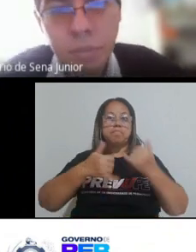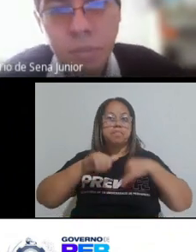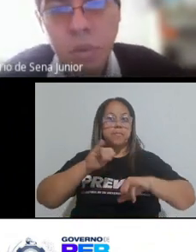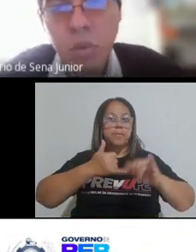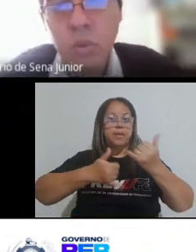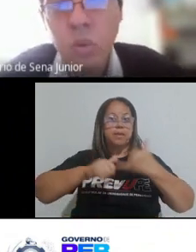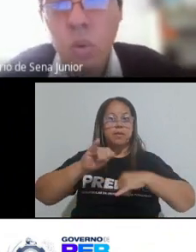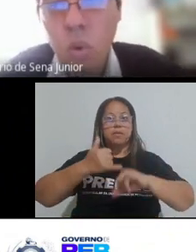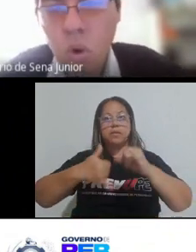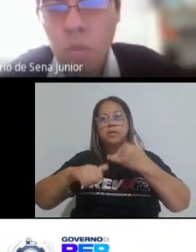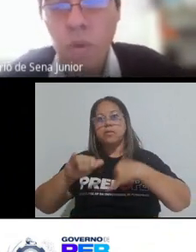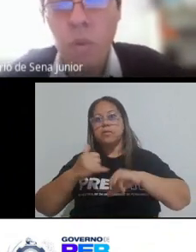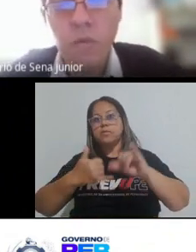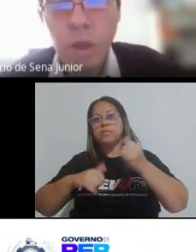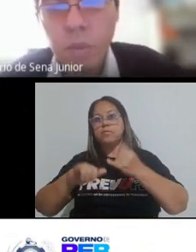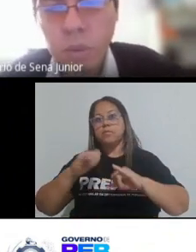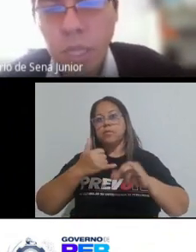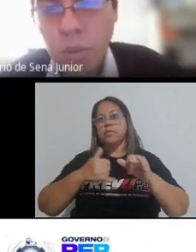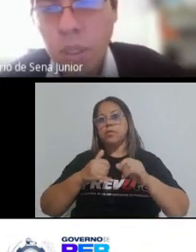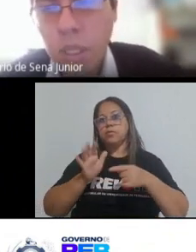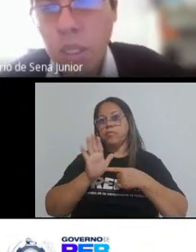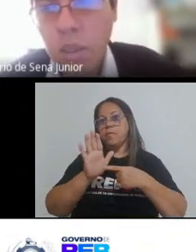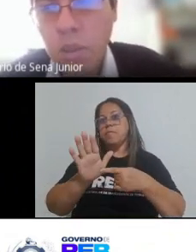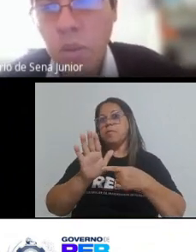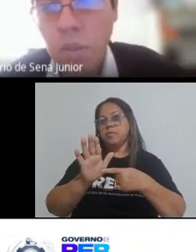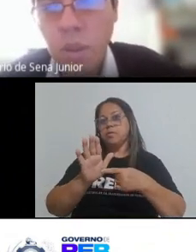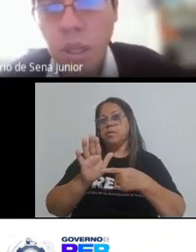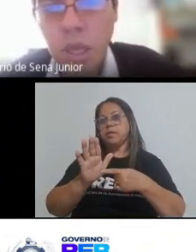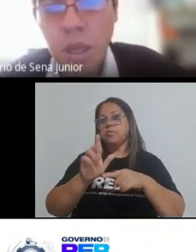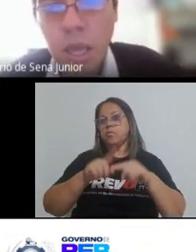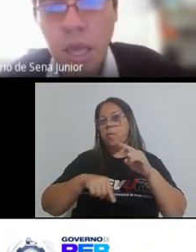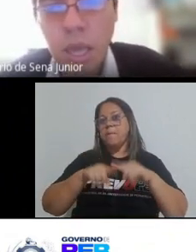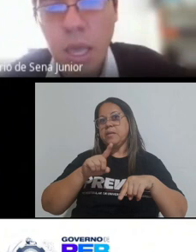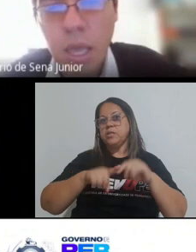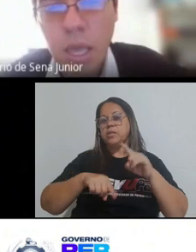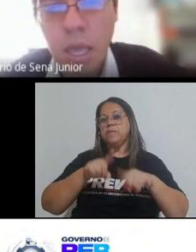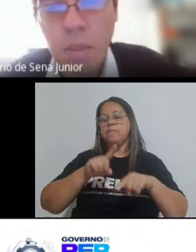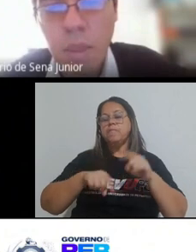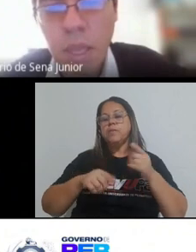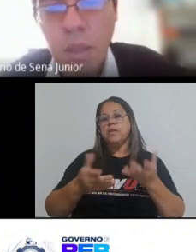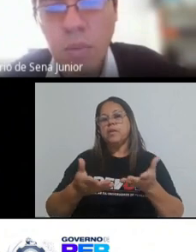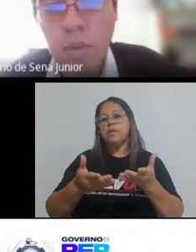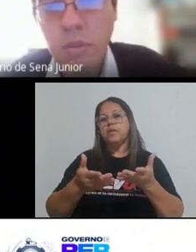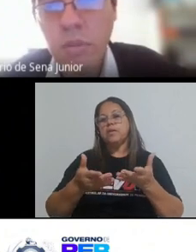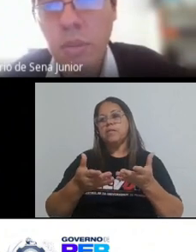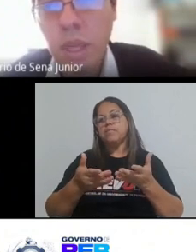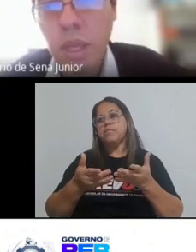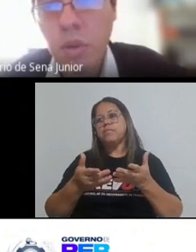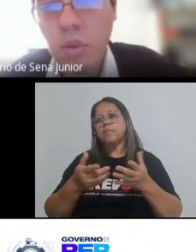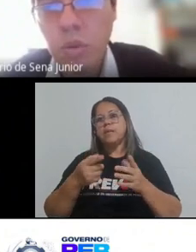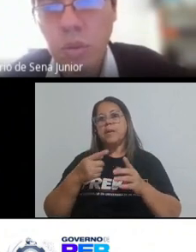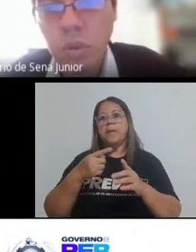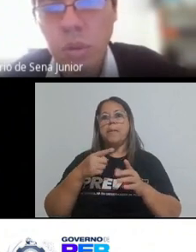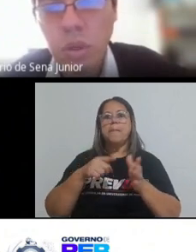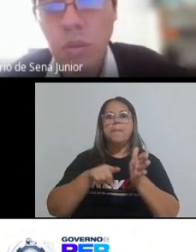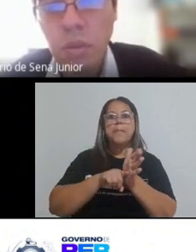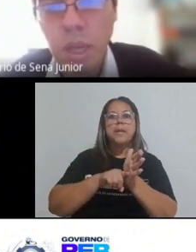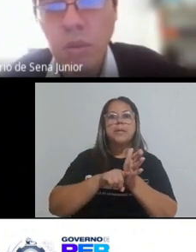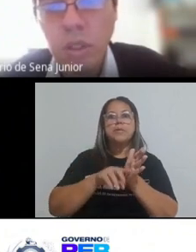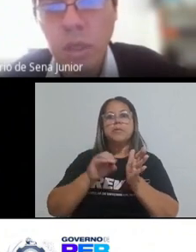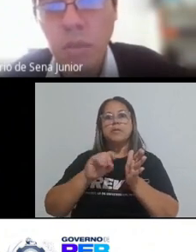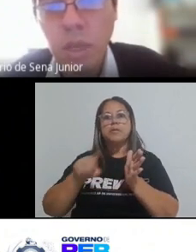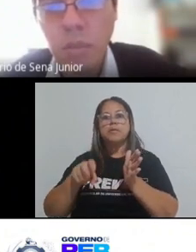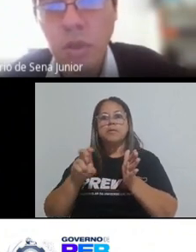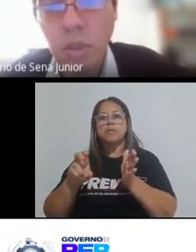do corpo, como foi apontado aqui, é menos meio de